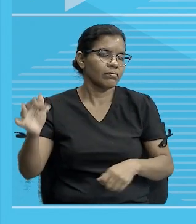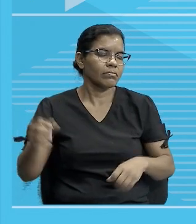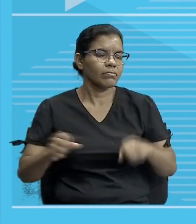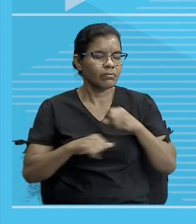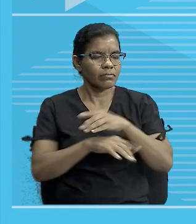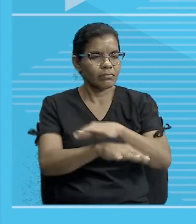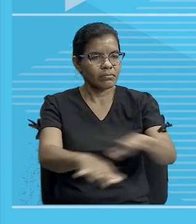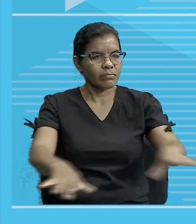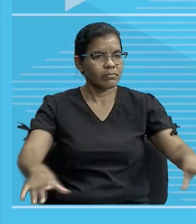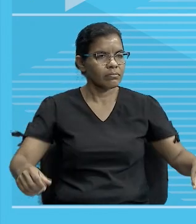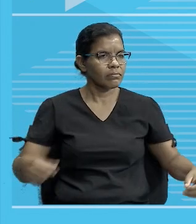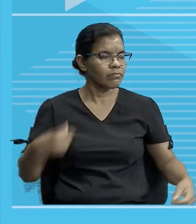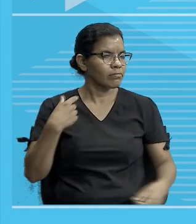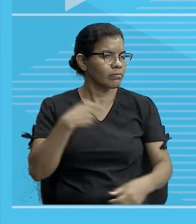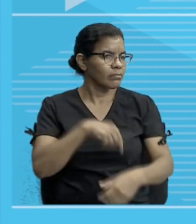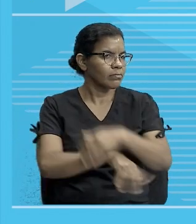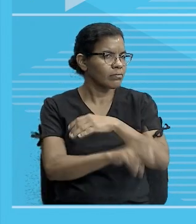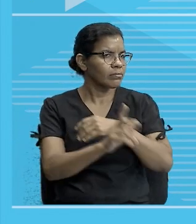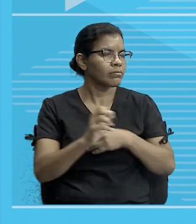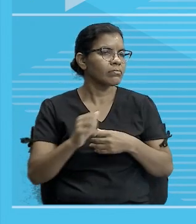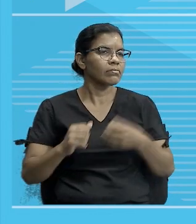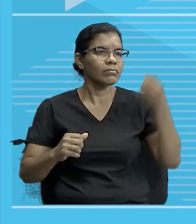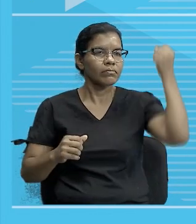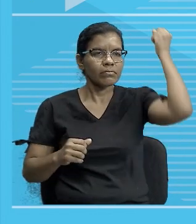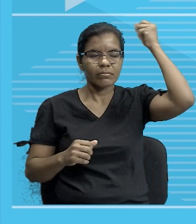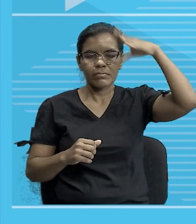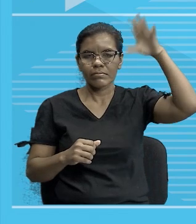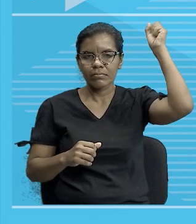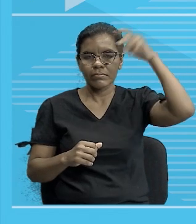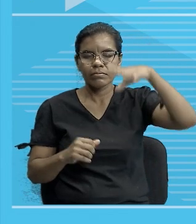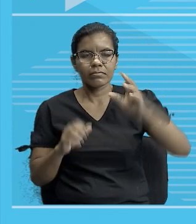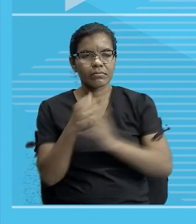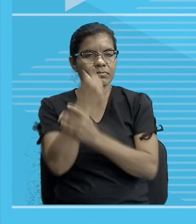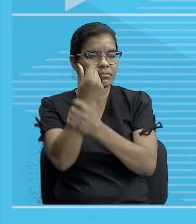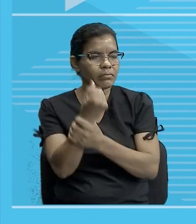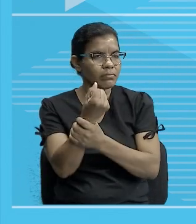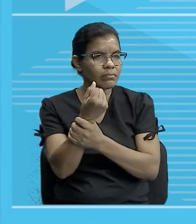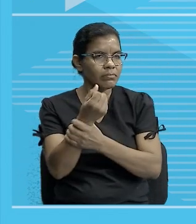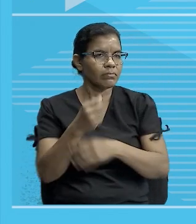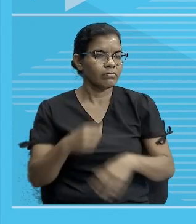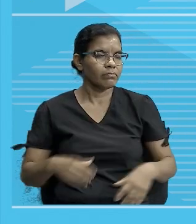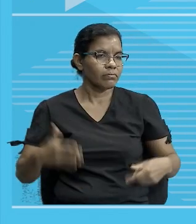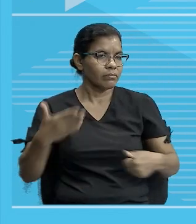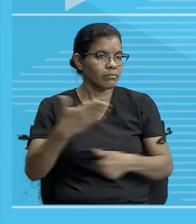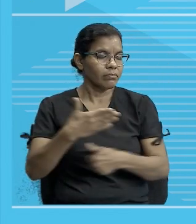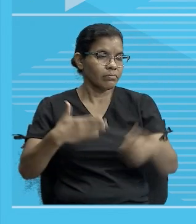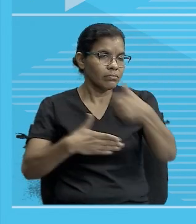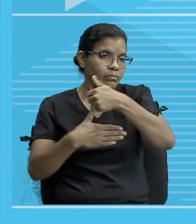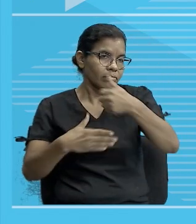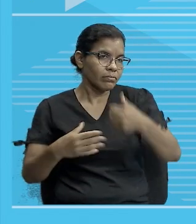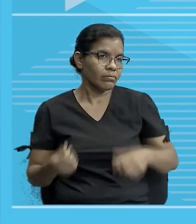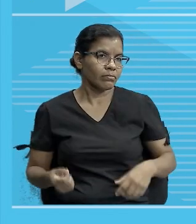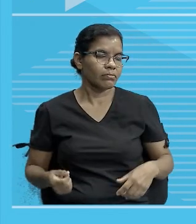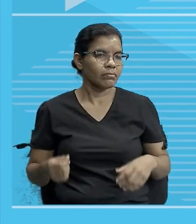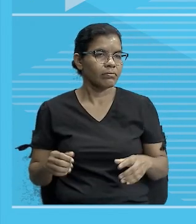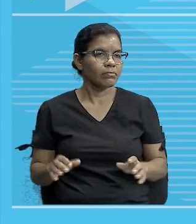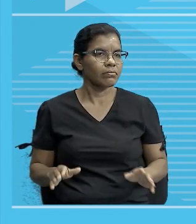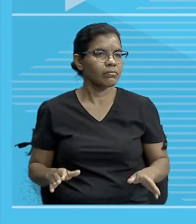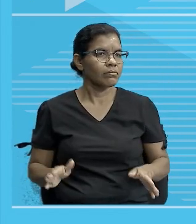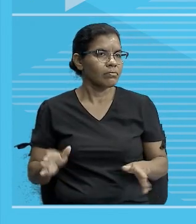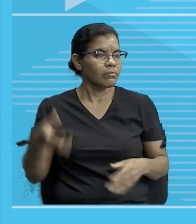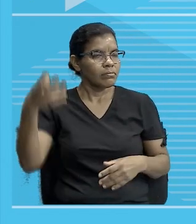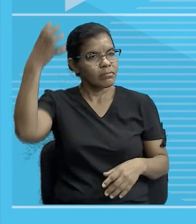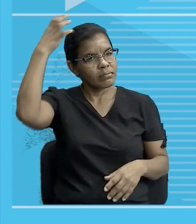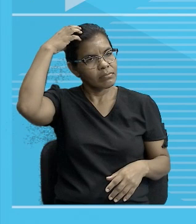propagando o questionar o absolutismo, os privilégios da nobreza e do clero.